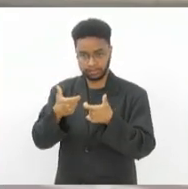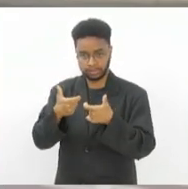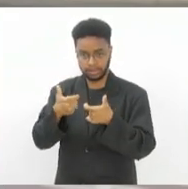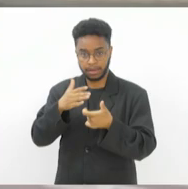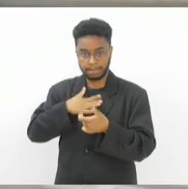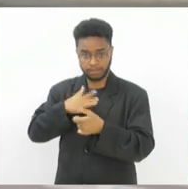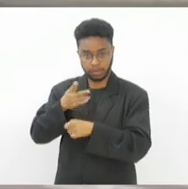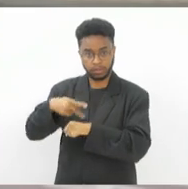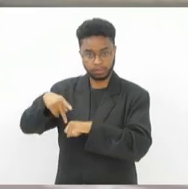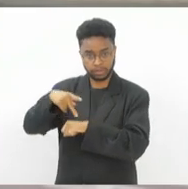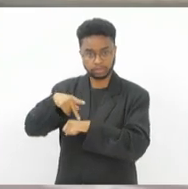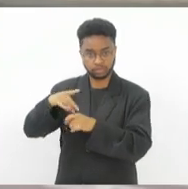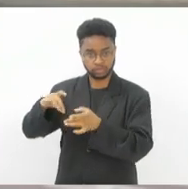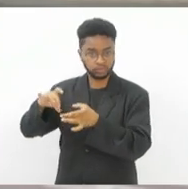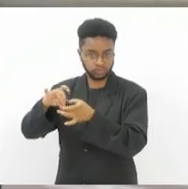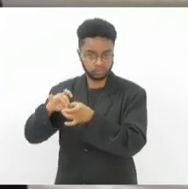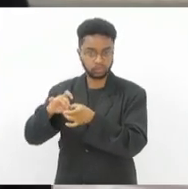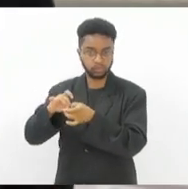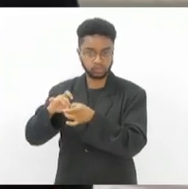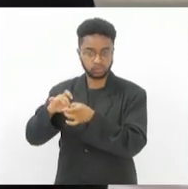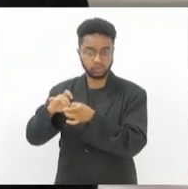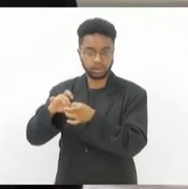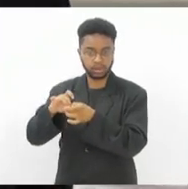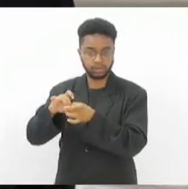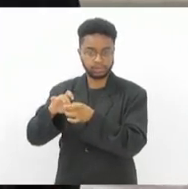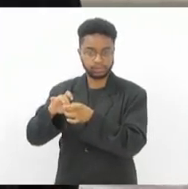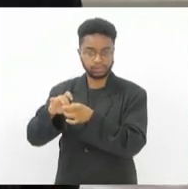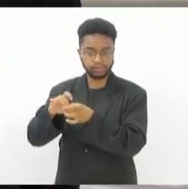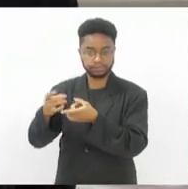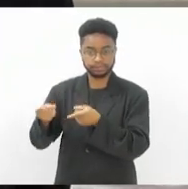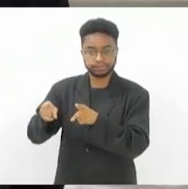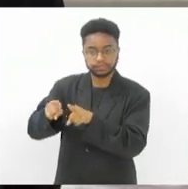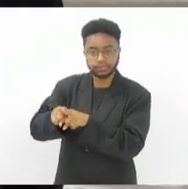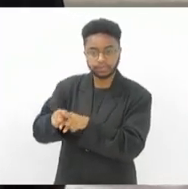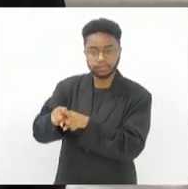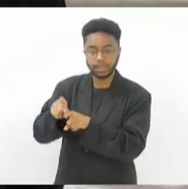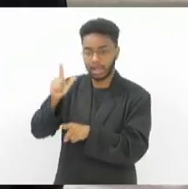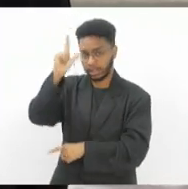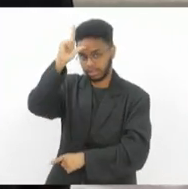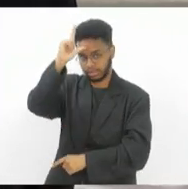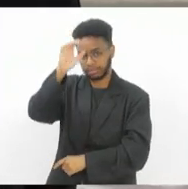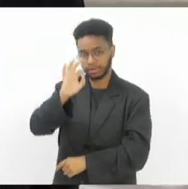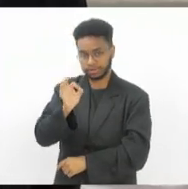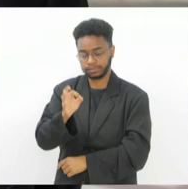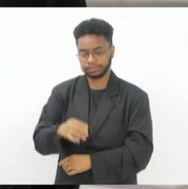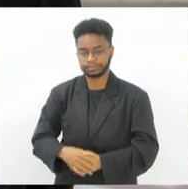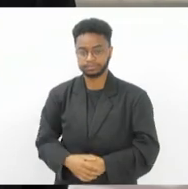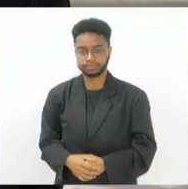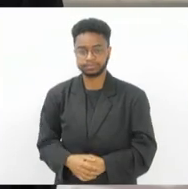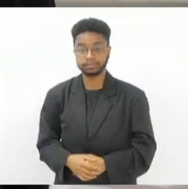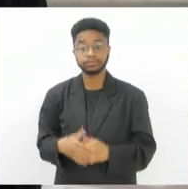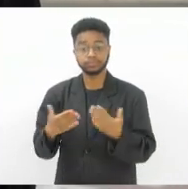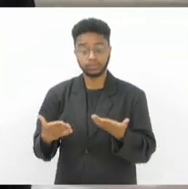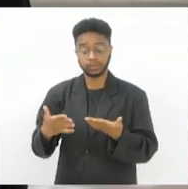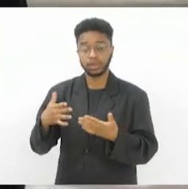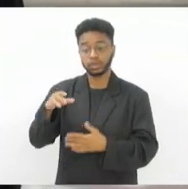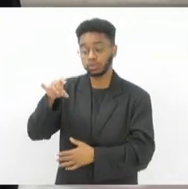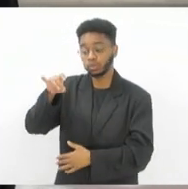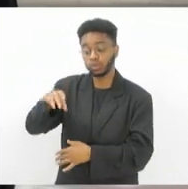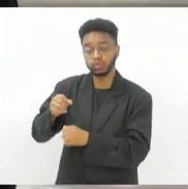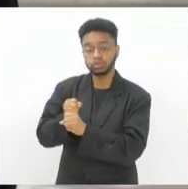parte do eixo, né? Era aliada à Alemanha. Nesse último